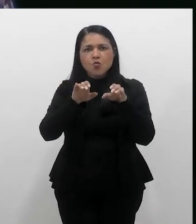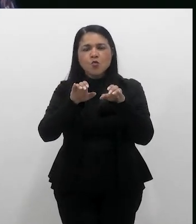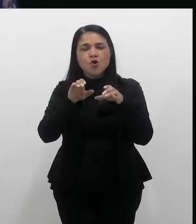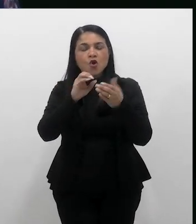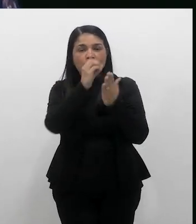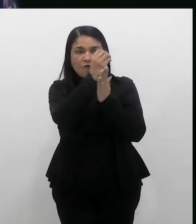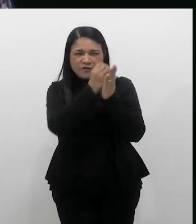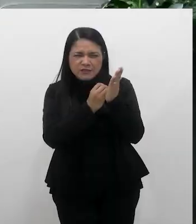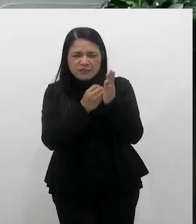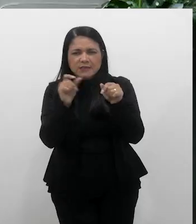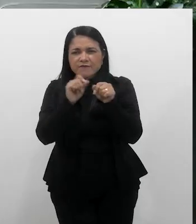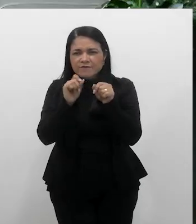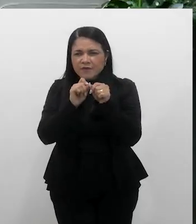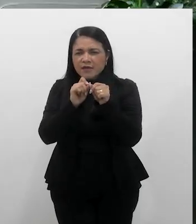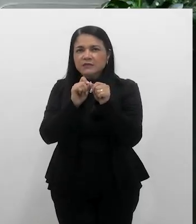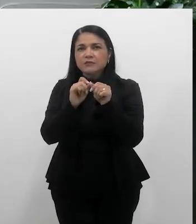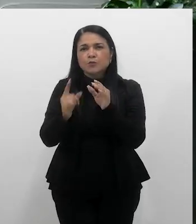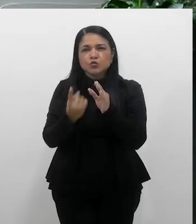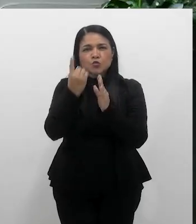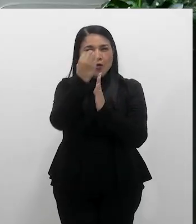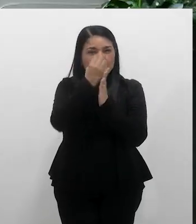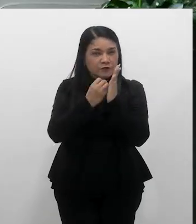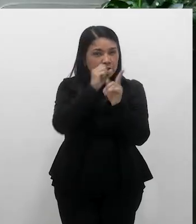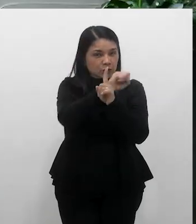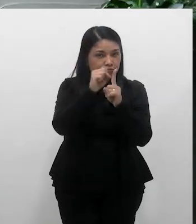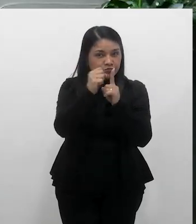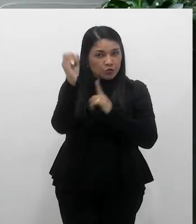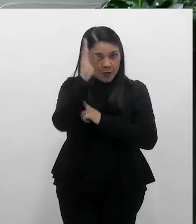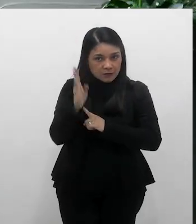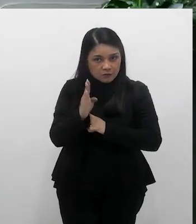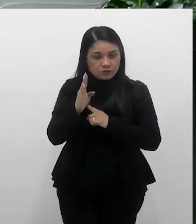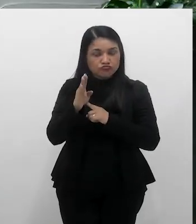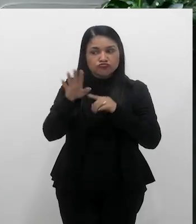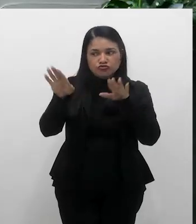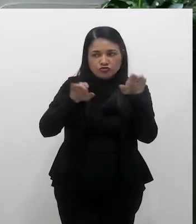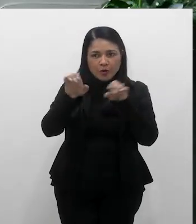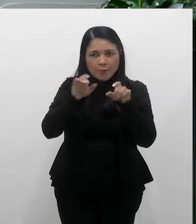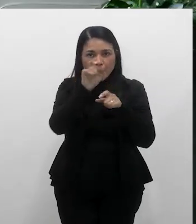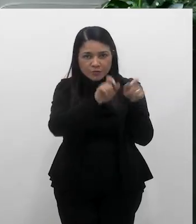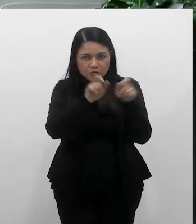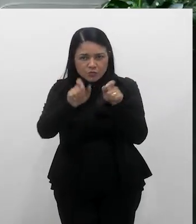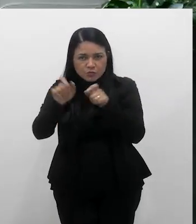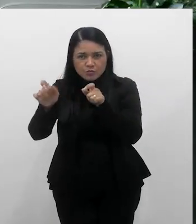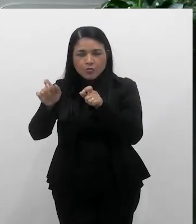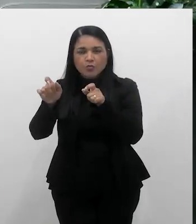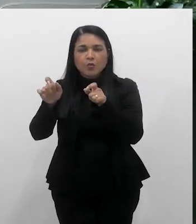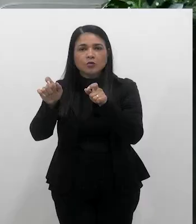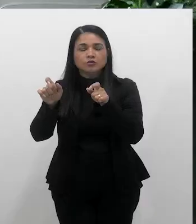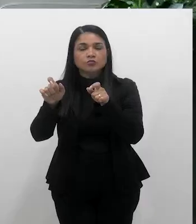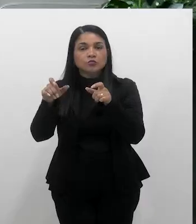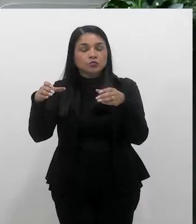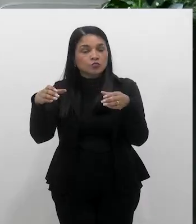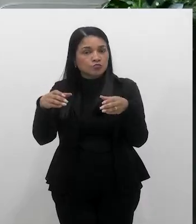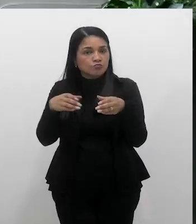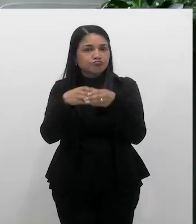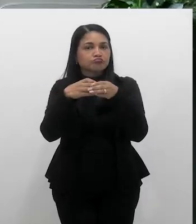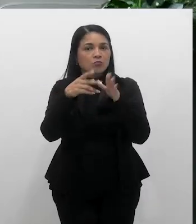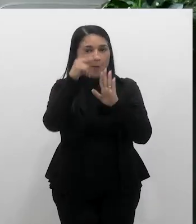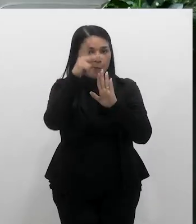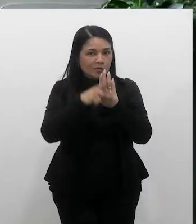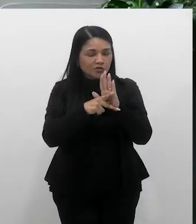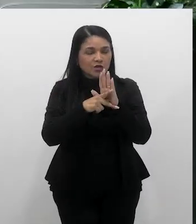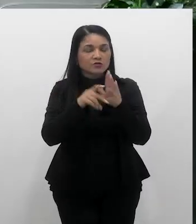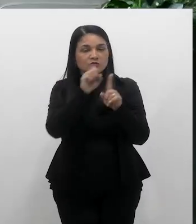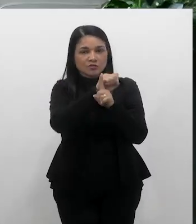gente, começou a fazer oficinas, depois ela fez uma oficina social no Brasil, ela juntou pessoas num projeto